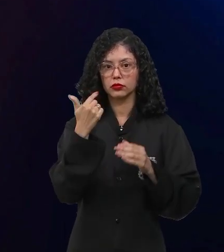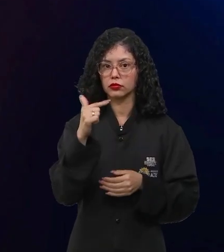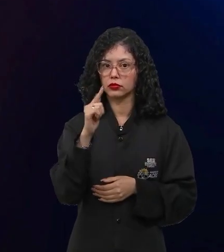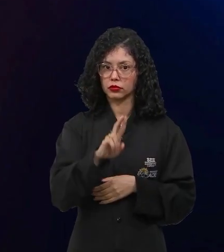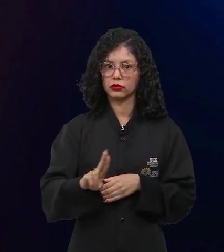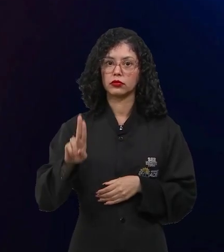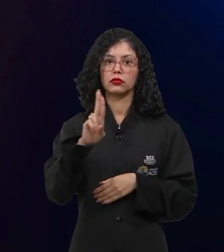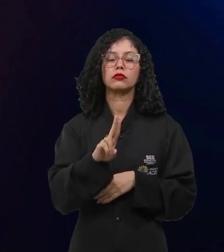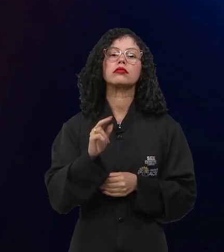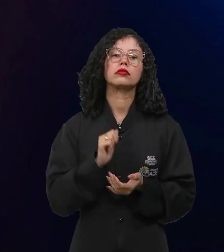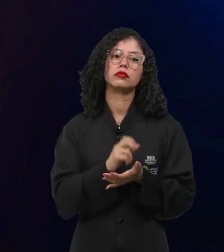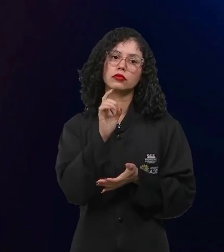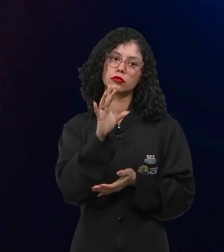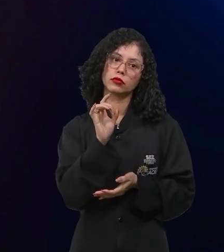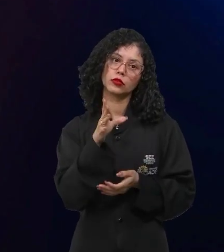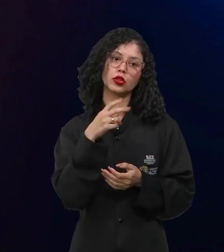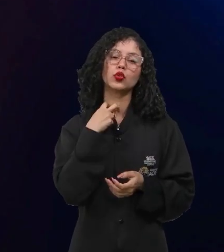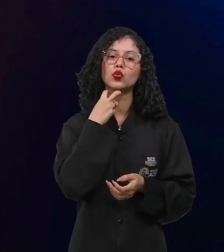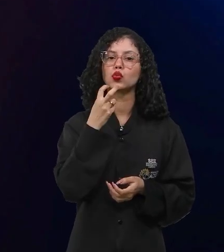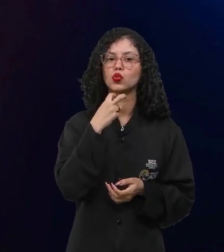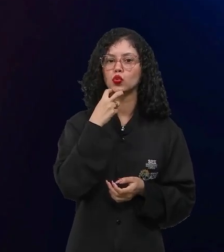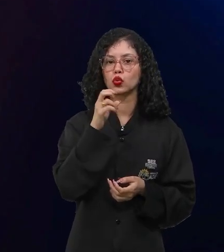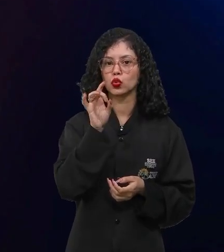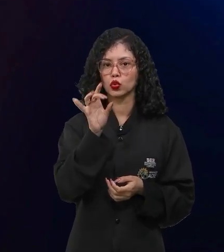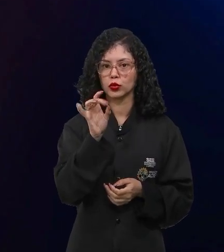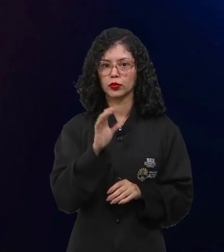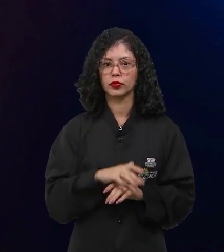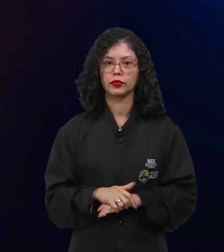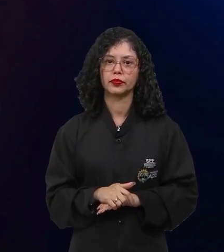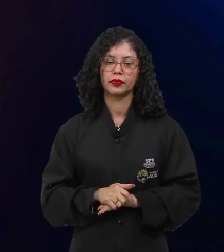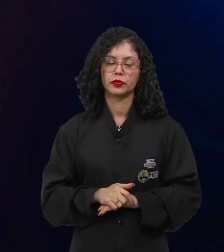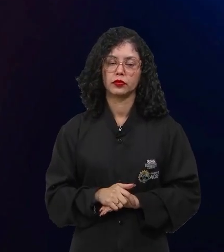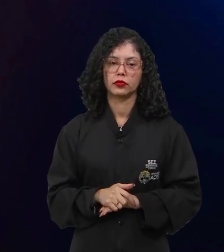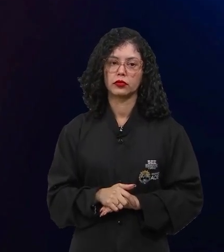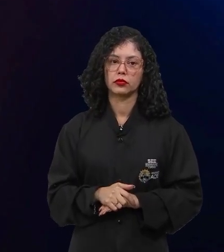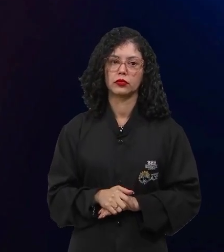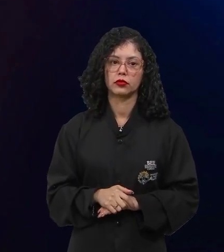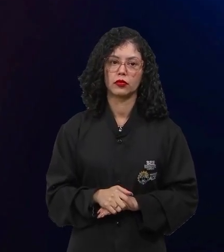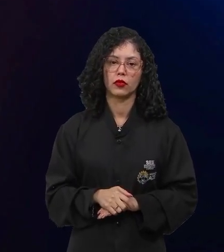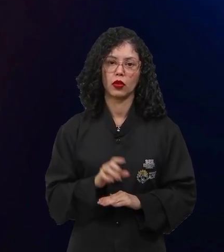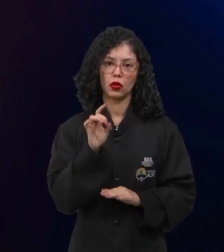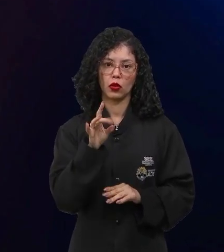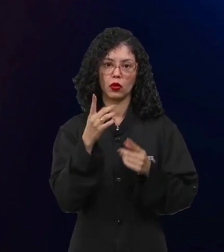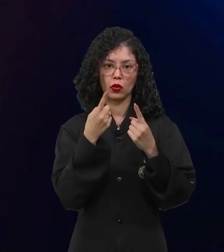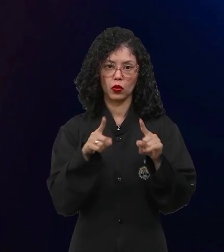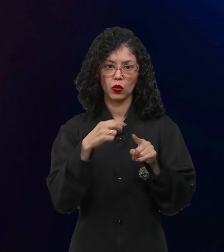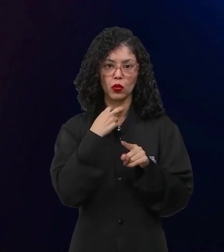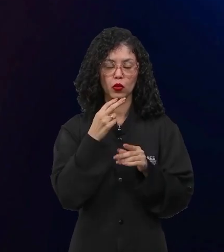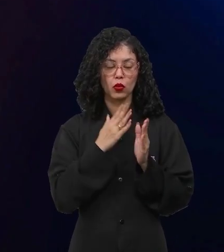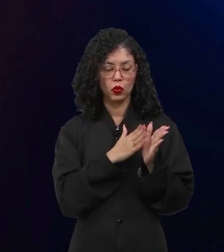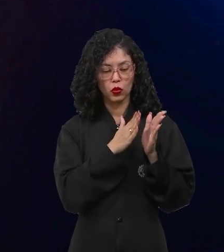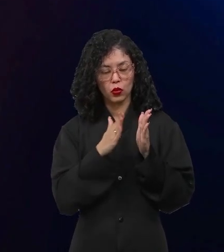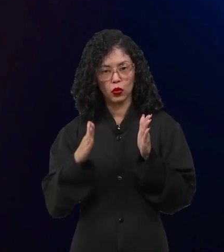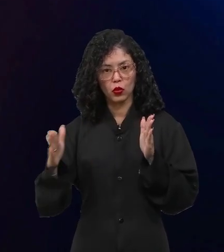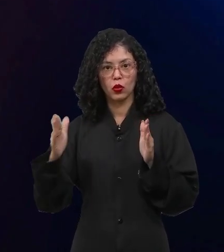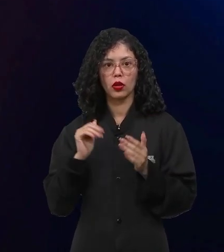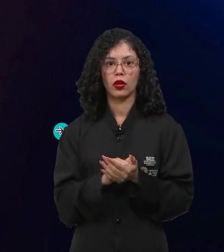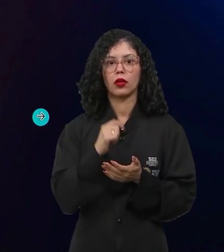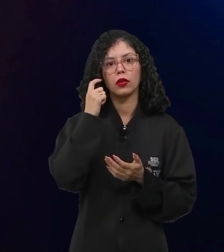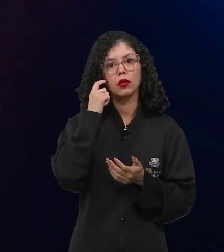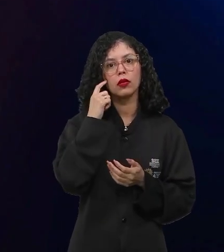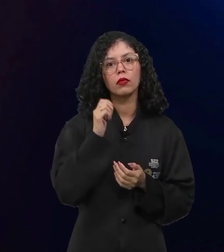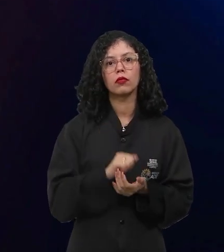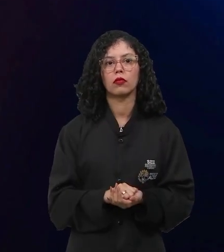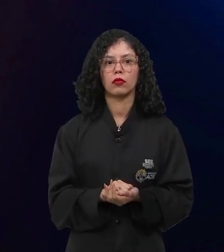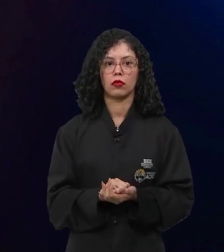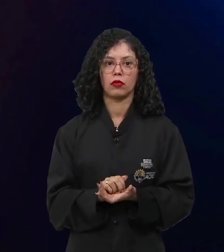instrumentos musicais, somente com vozes, né, somente essas vozes que conduzem a meditação. E eu vou